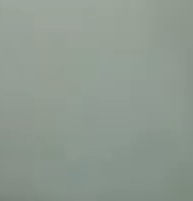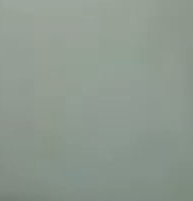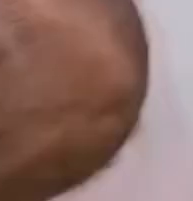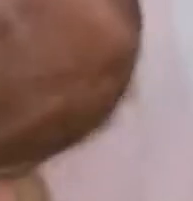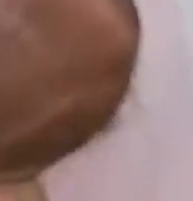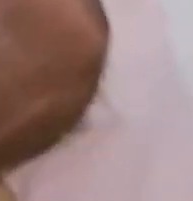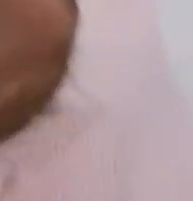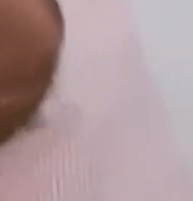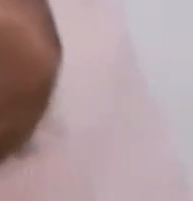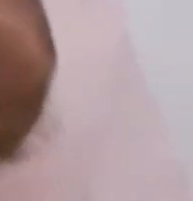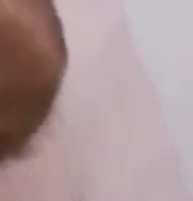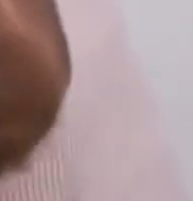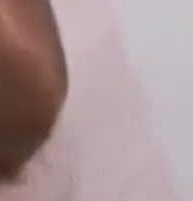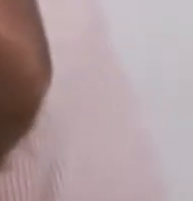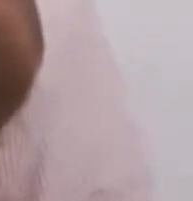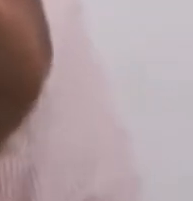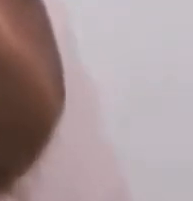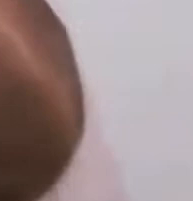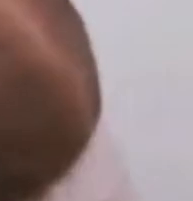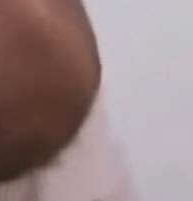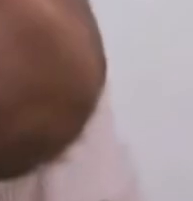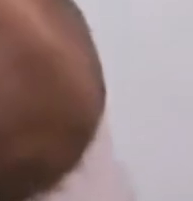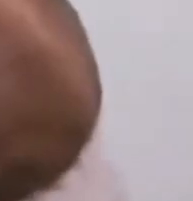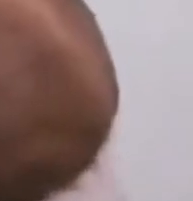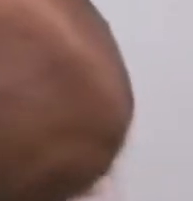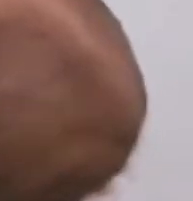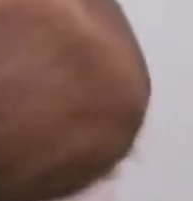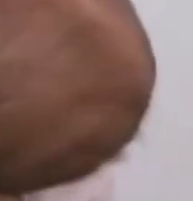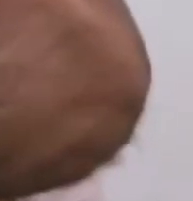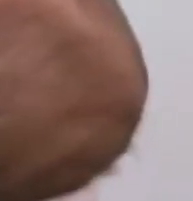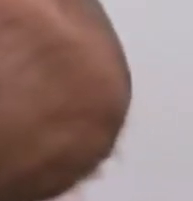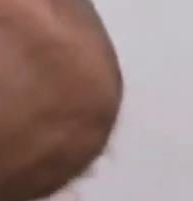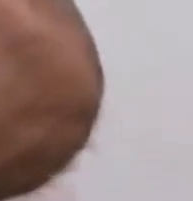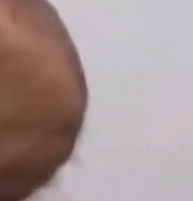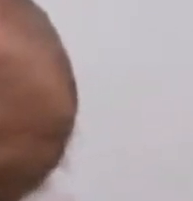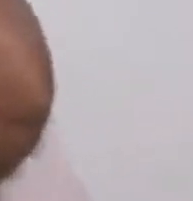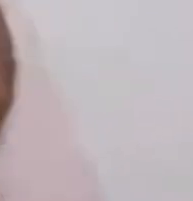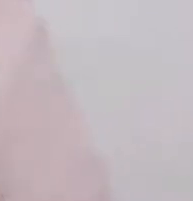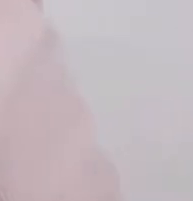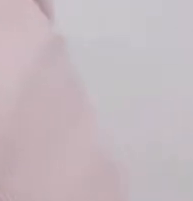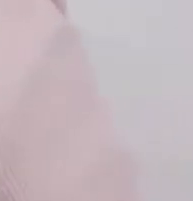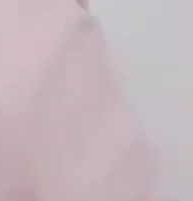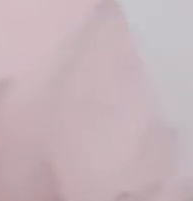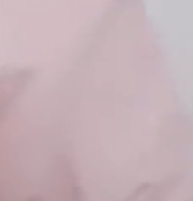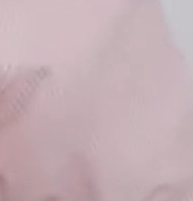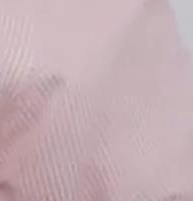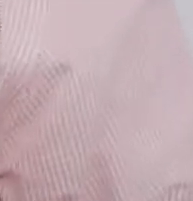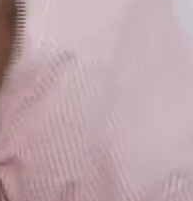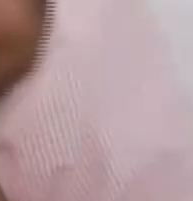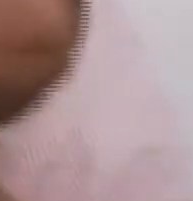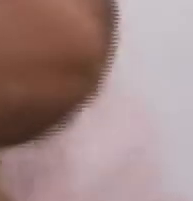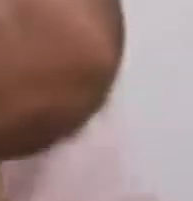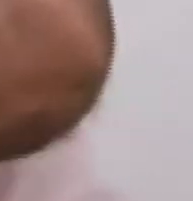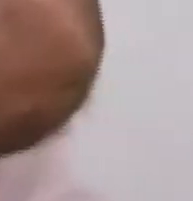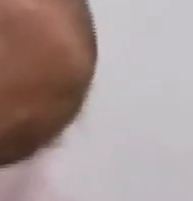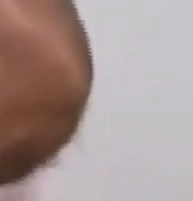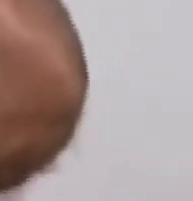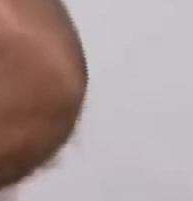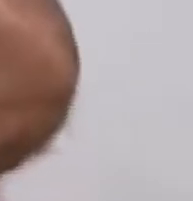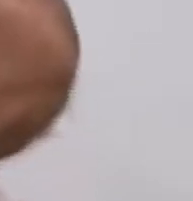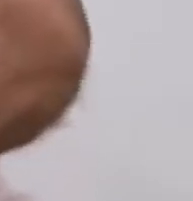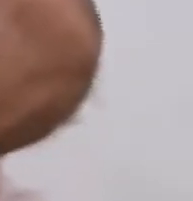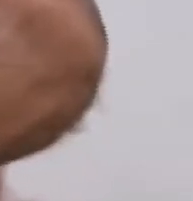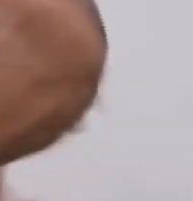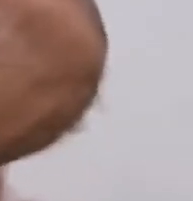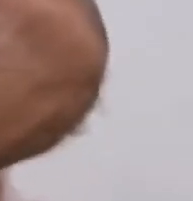hospital particular porque a nossa lei garantiu que a mãe fosse atendida.